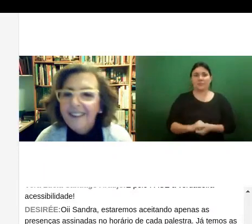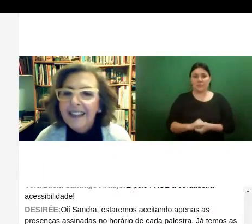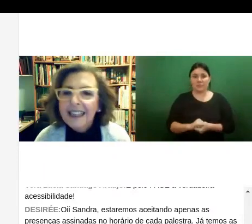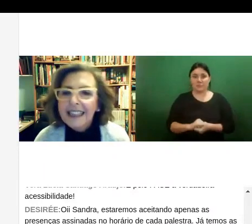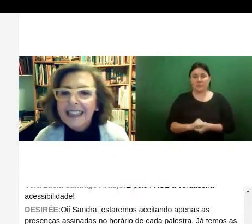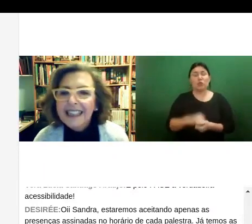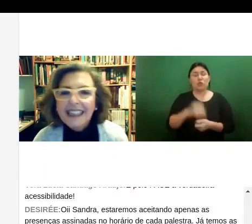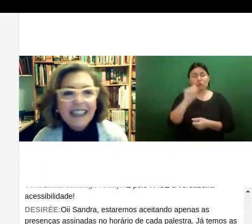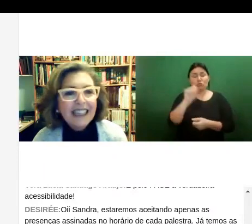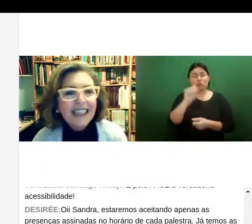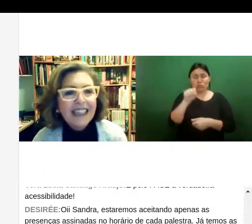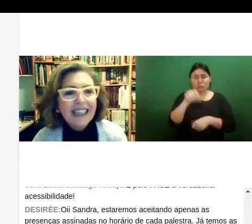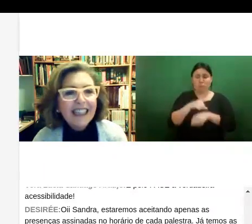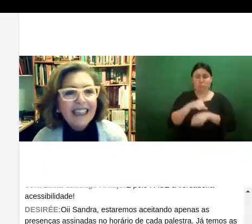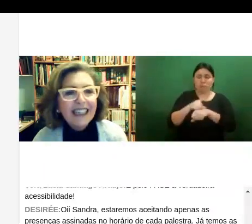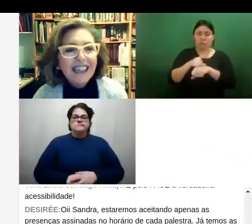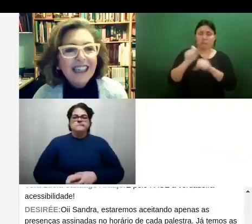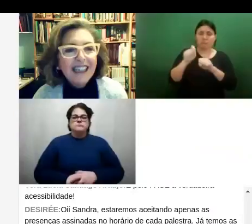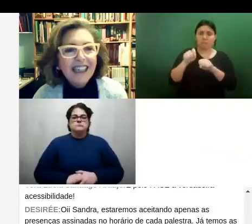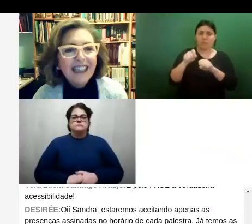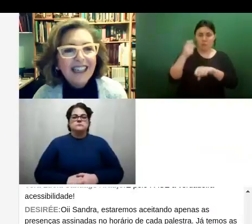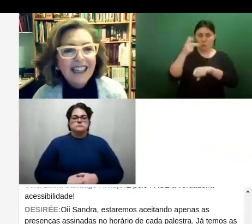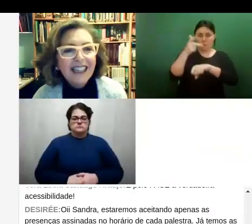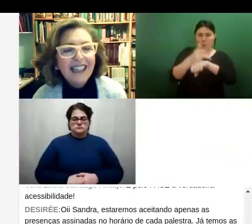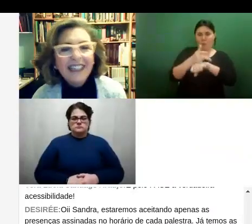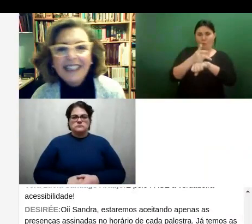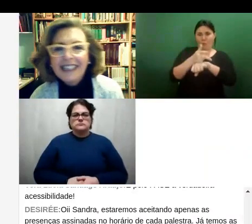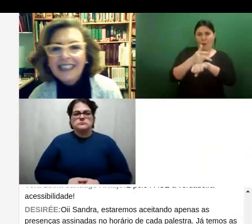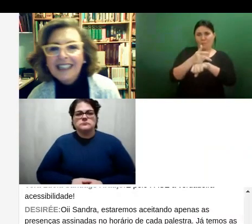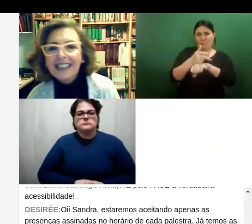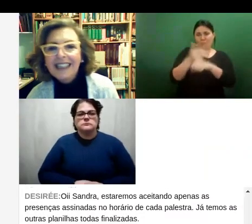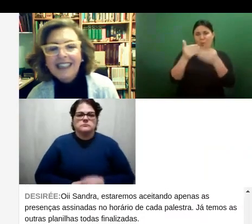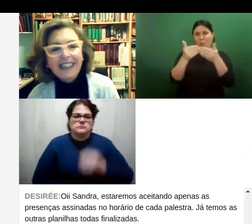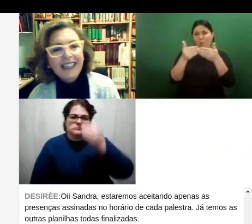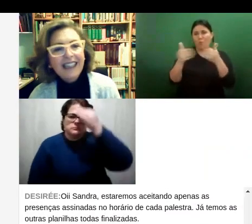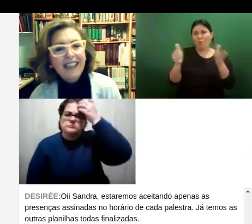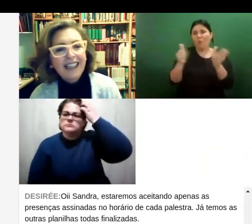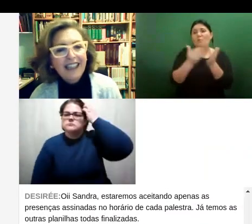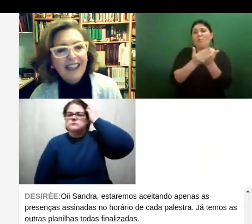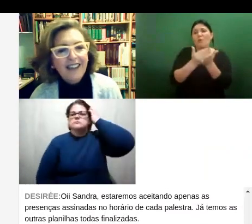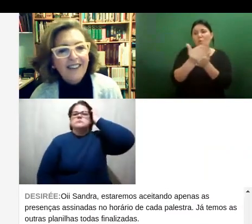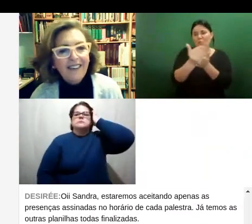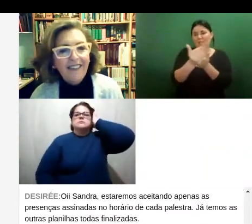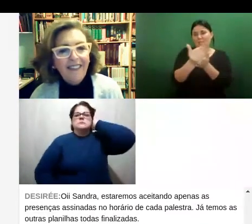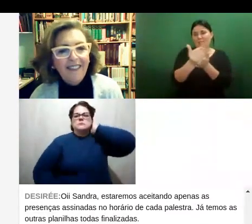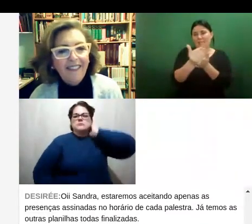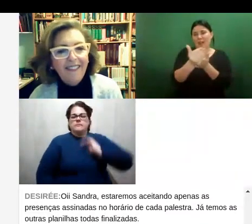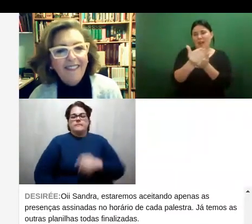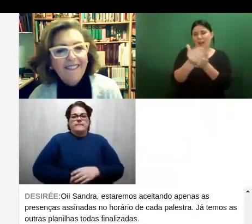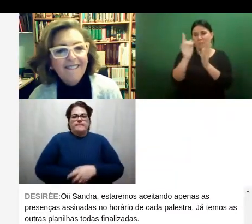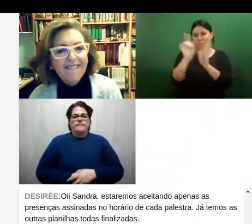Sim, vou então abrir a minha câmera aqui para começar a mediação.